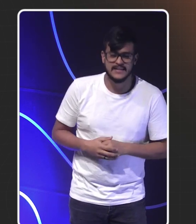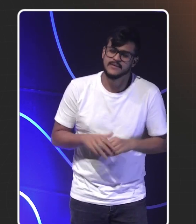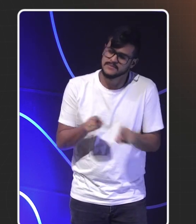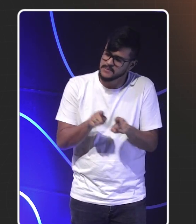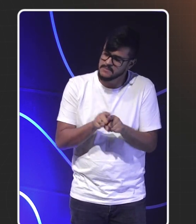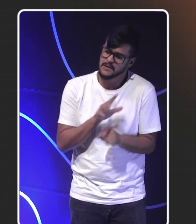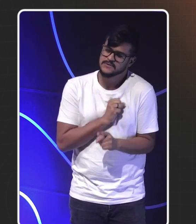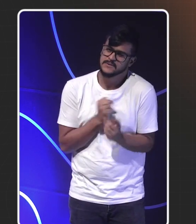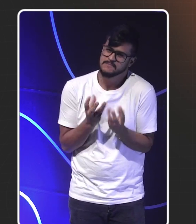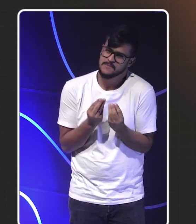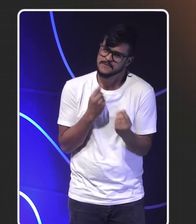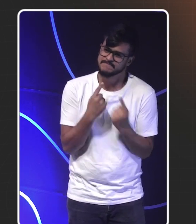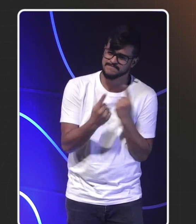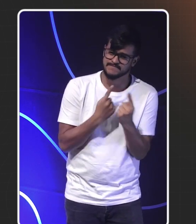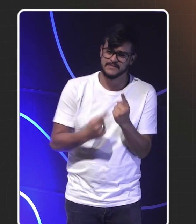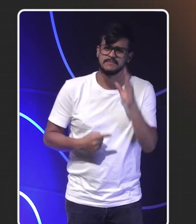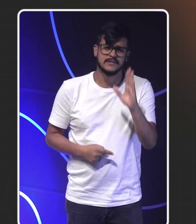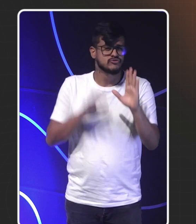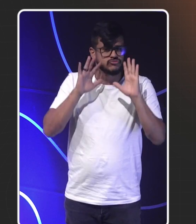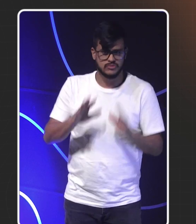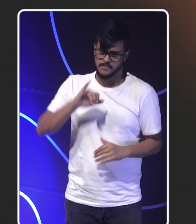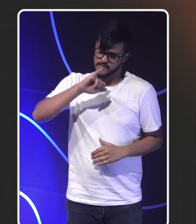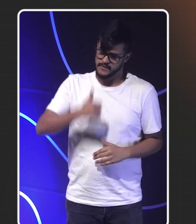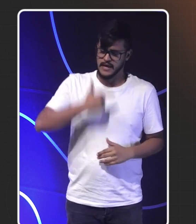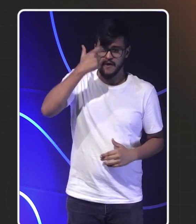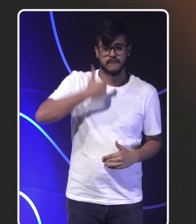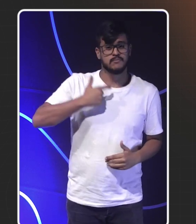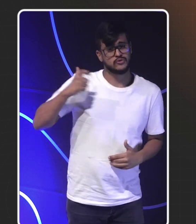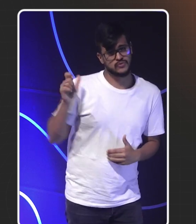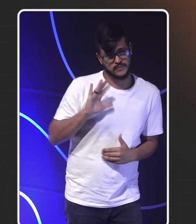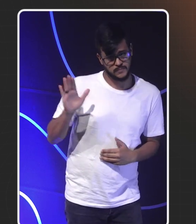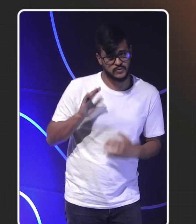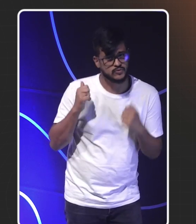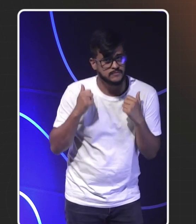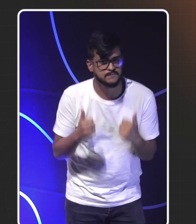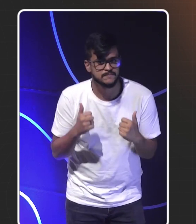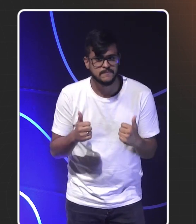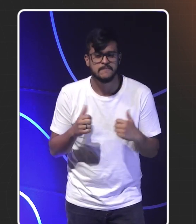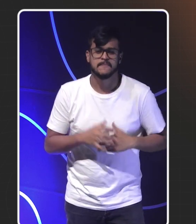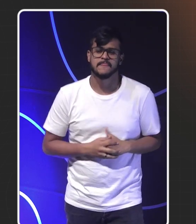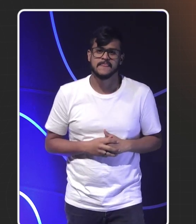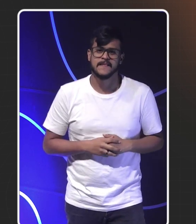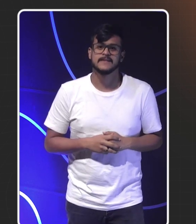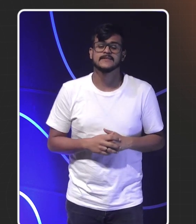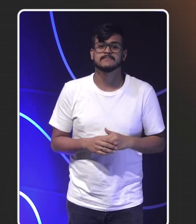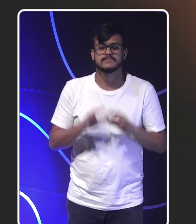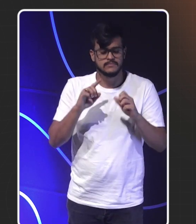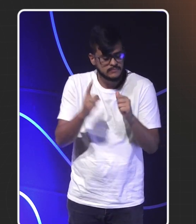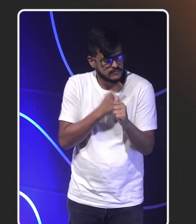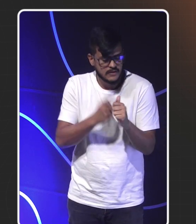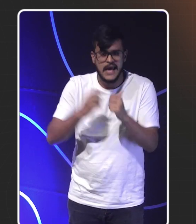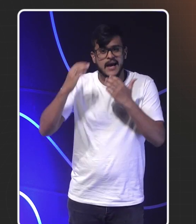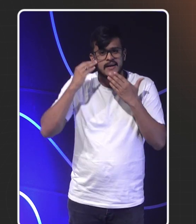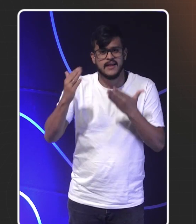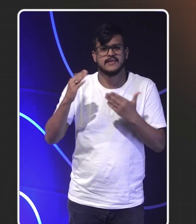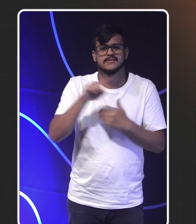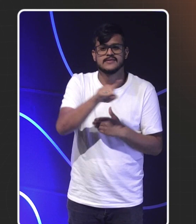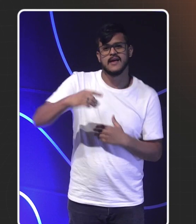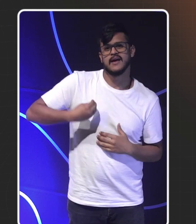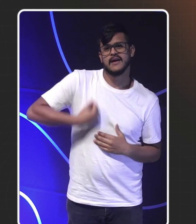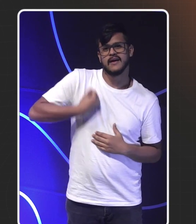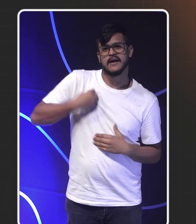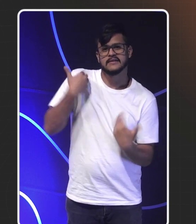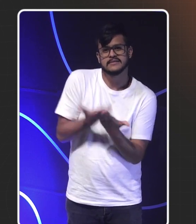curtindo também. Mas eu já vou me despedindo aqui. E aí queria agradecer a todo mundo que participou